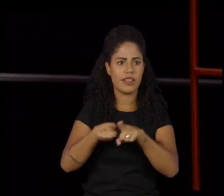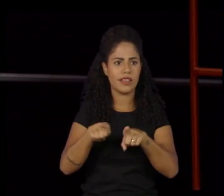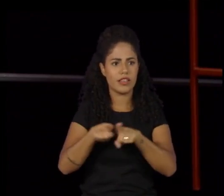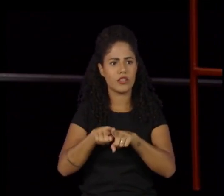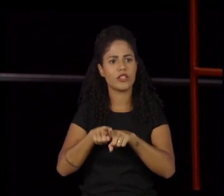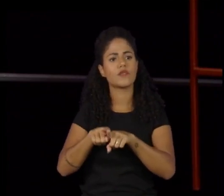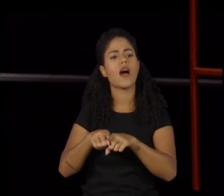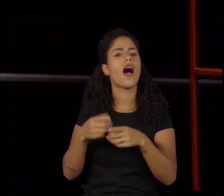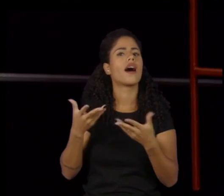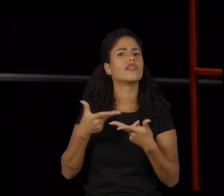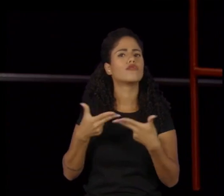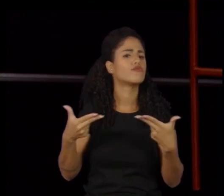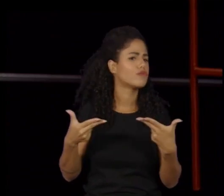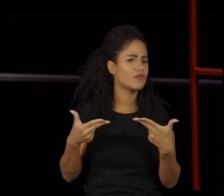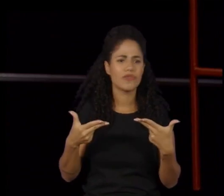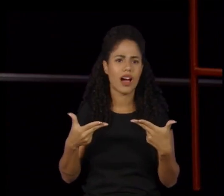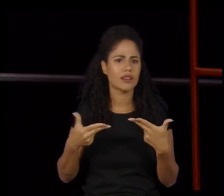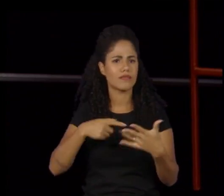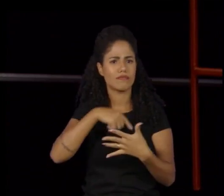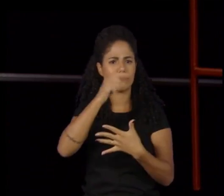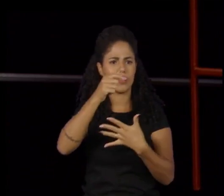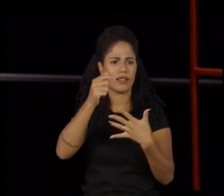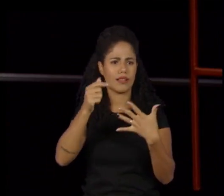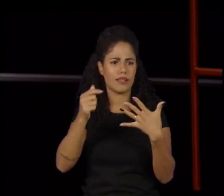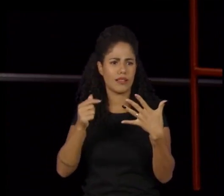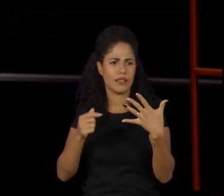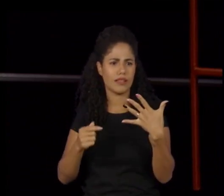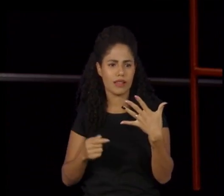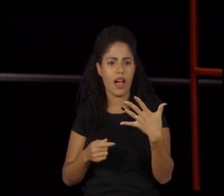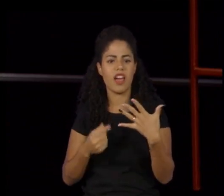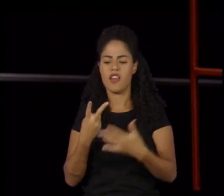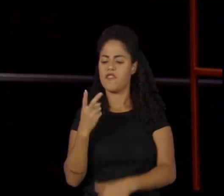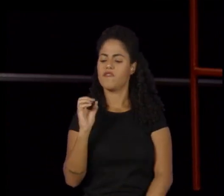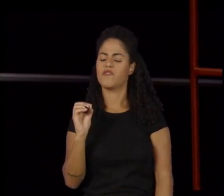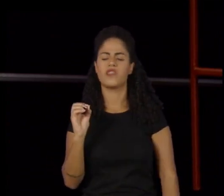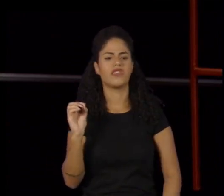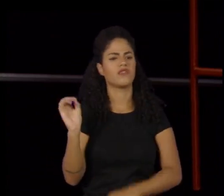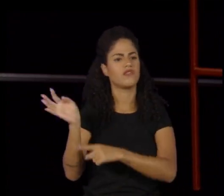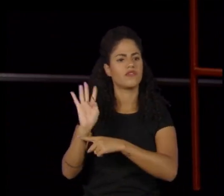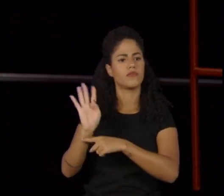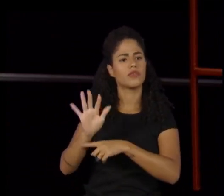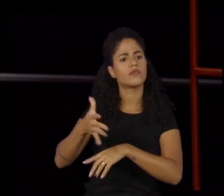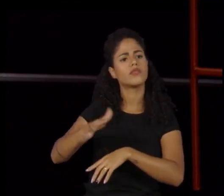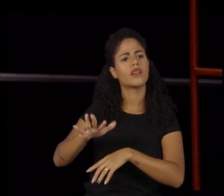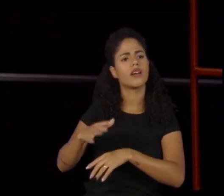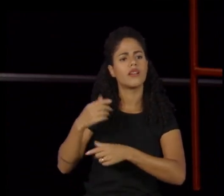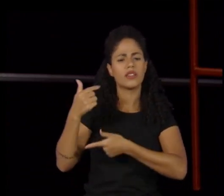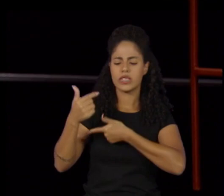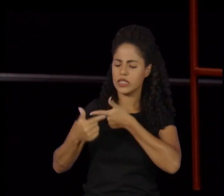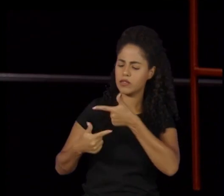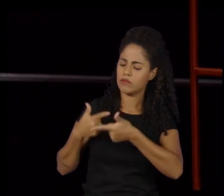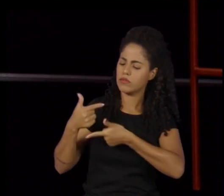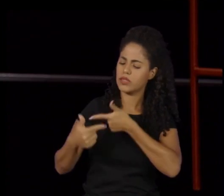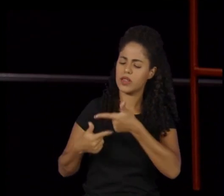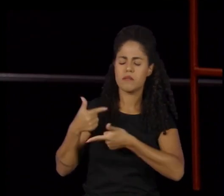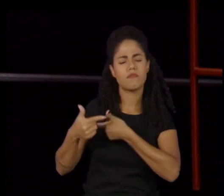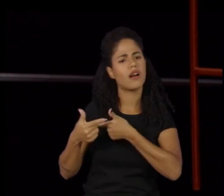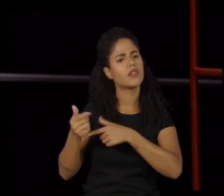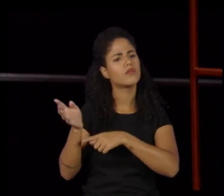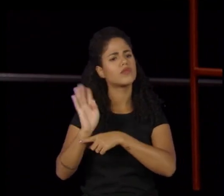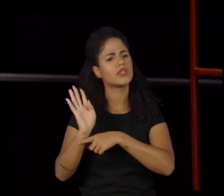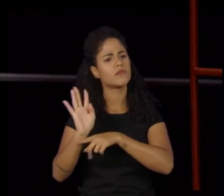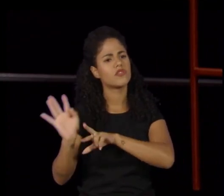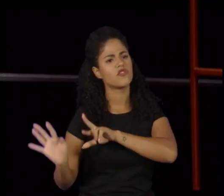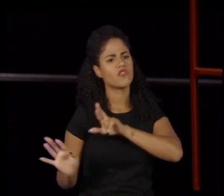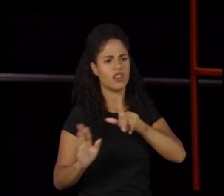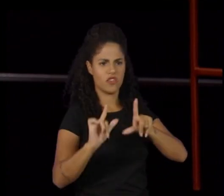Hora Mágica, Carandiru e por aí vai, entre aí uns 20 filmes. O teu processo de trabalho no cinema é diferente da TV